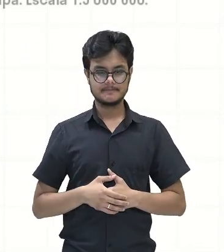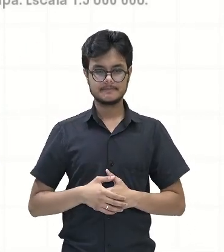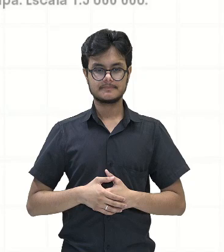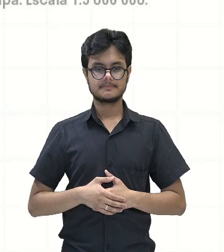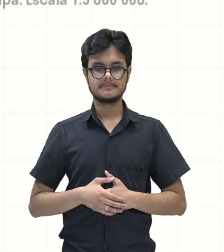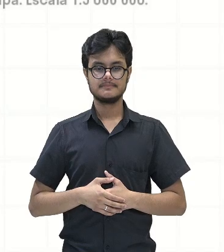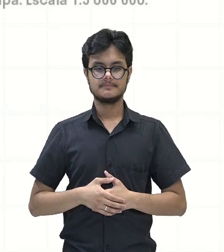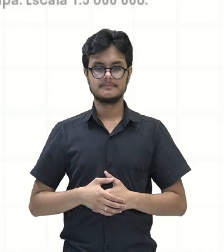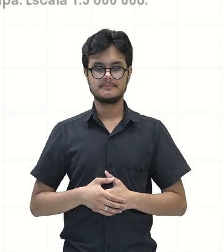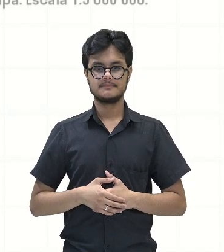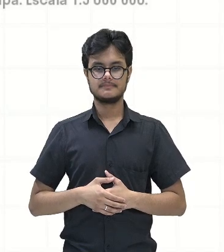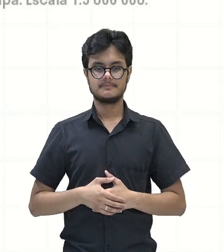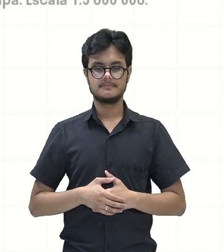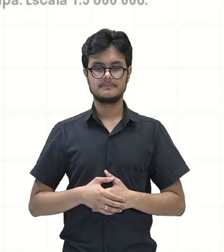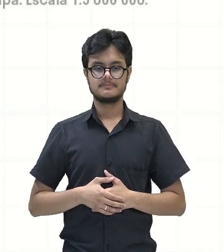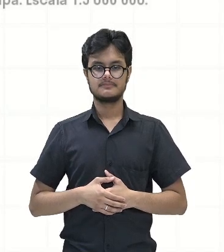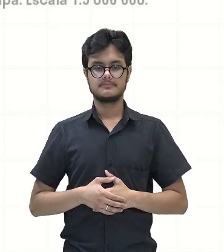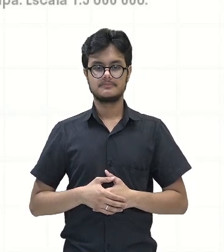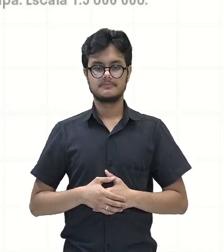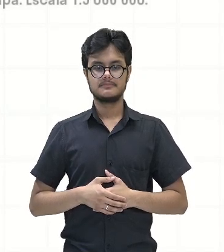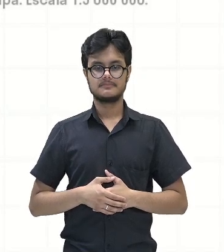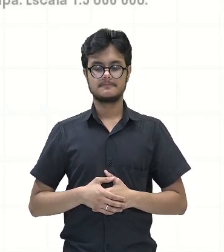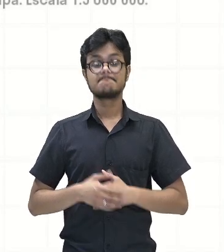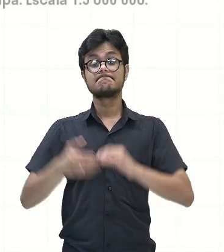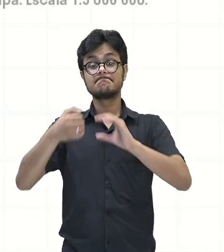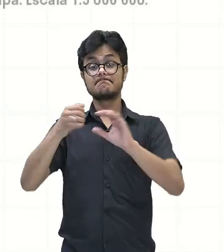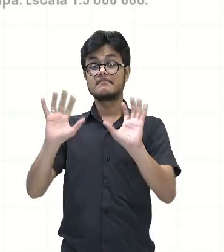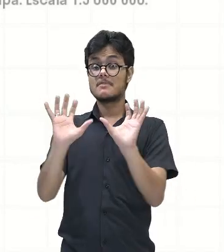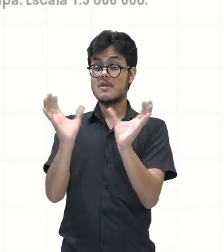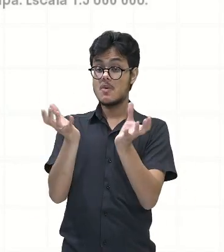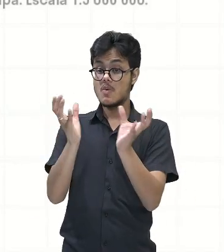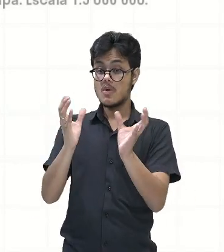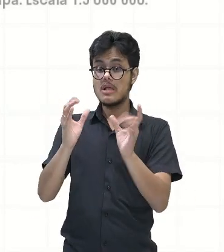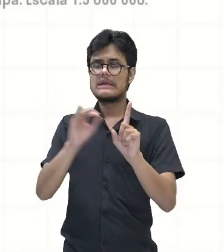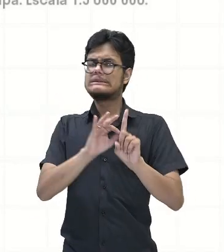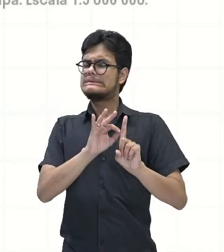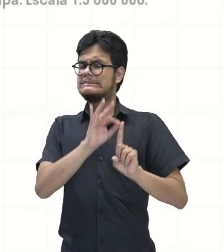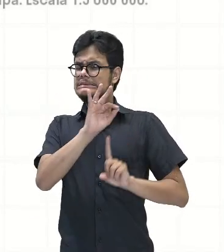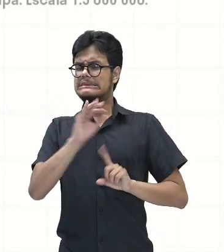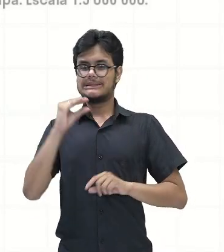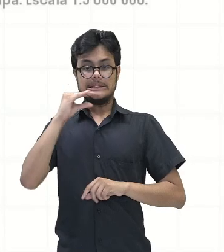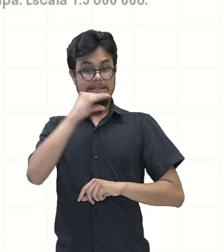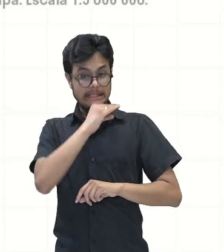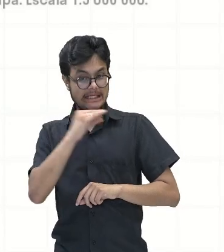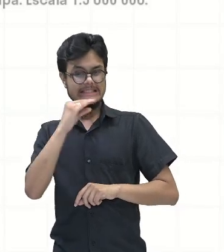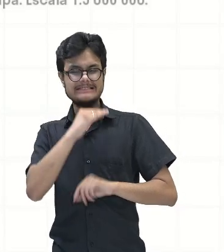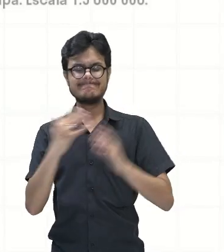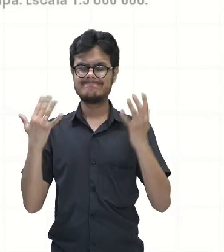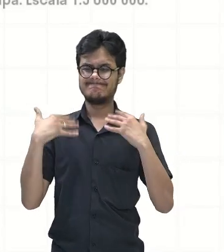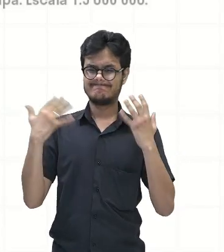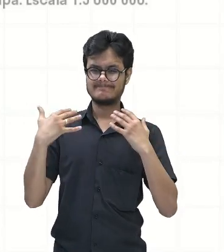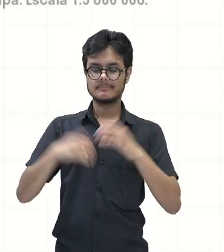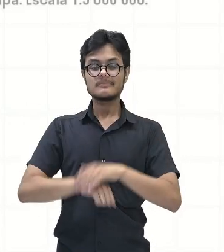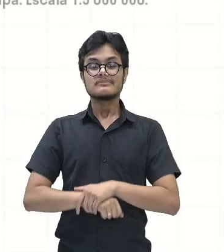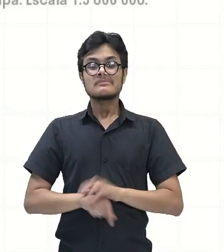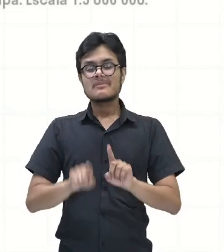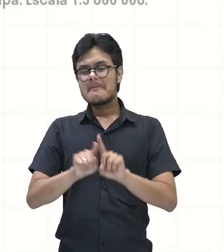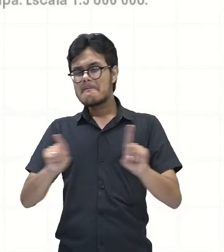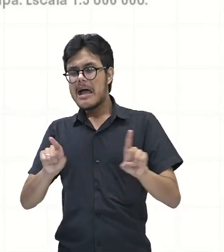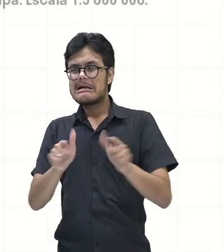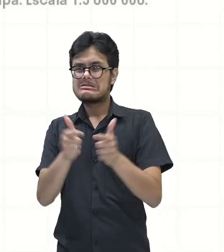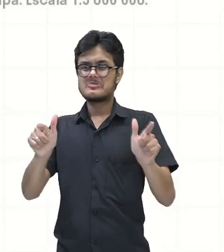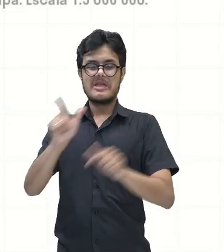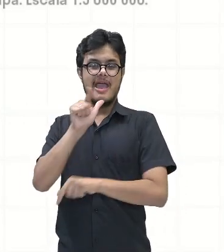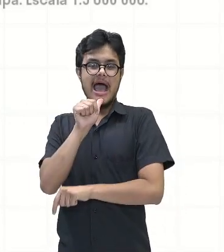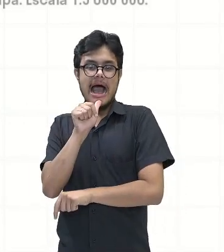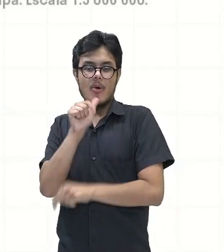da região nordeste. Esse tipo de clima também as temperaturas são altas, tá? Só que ele é mais seco